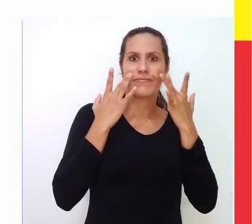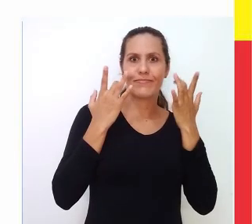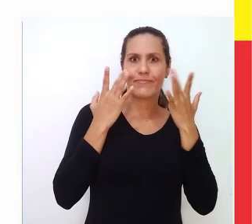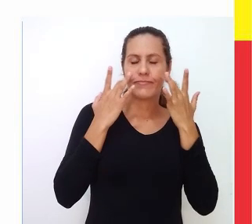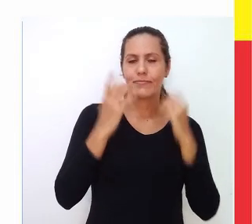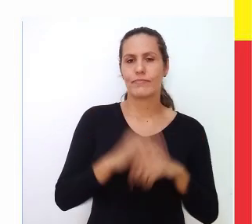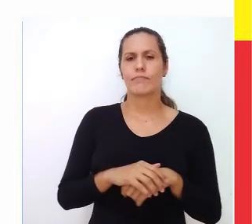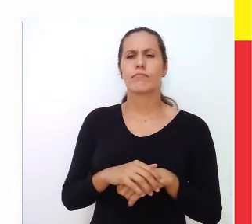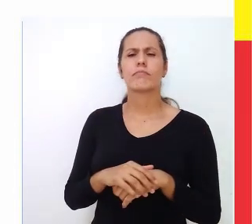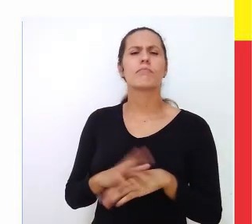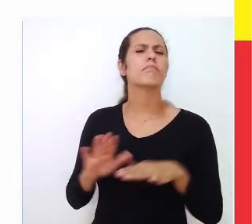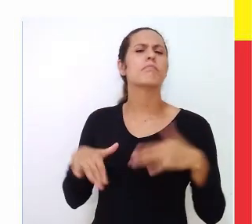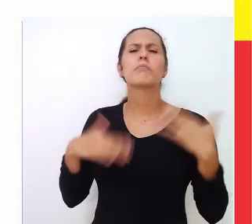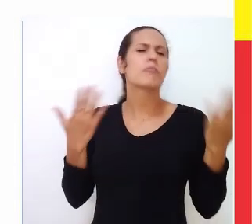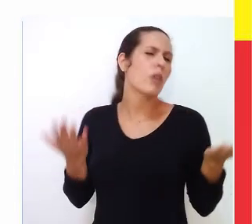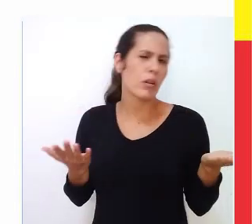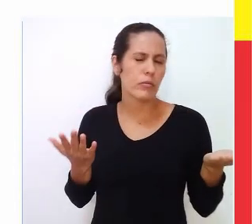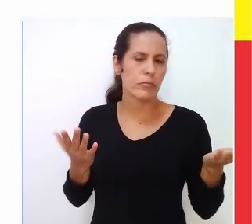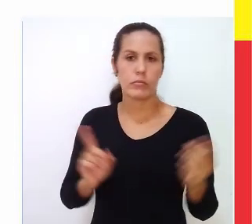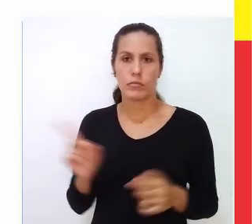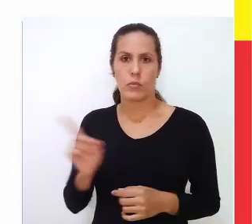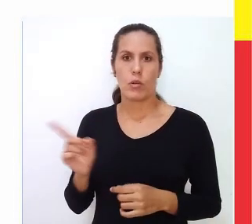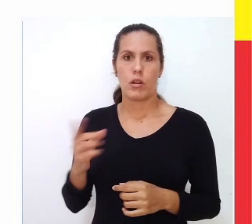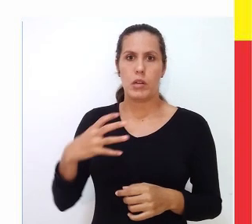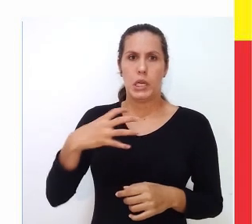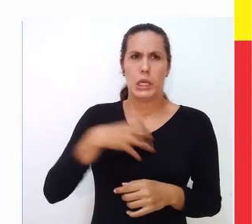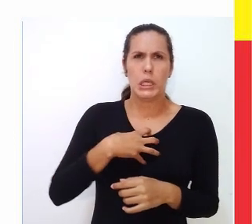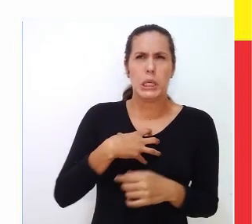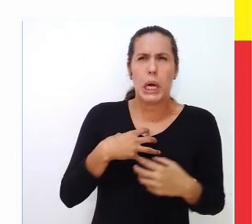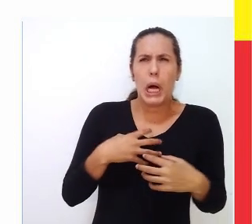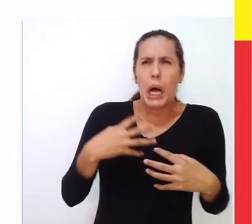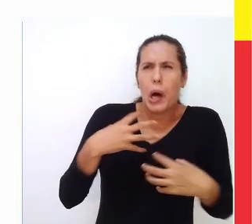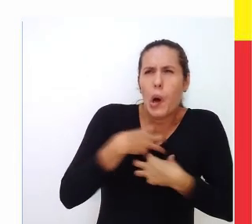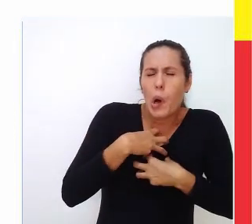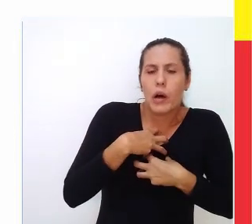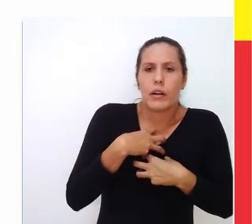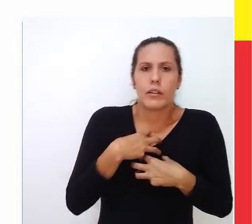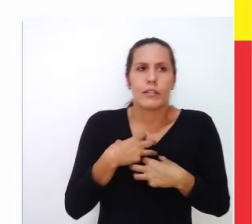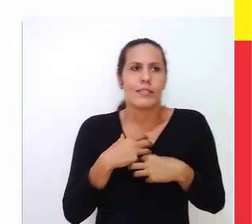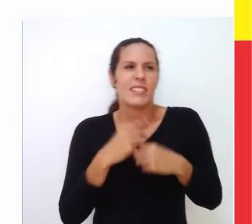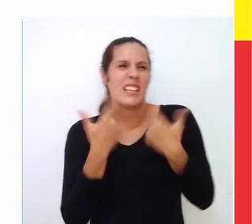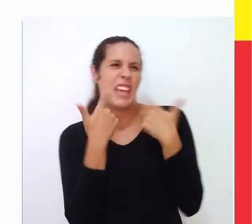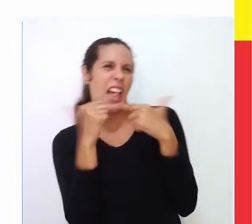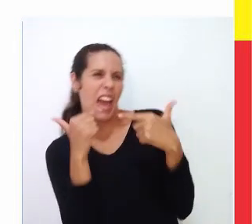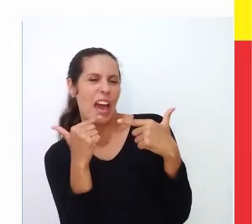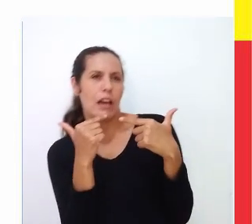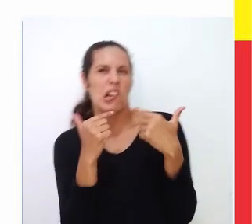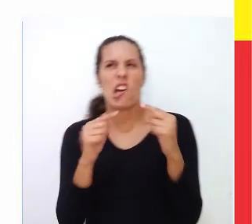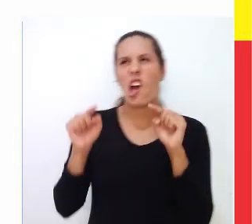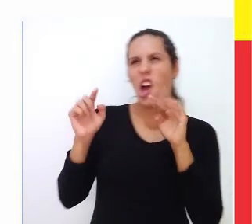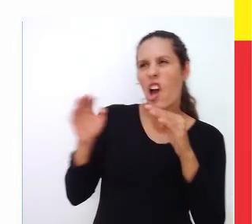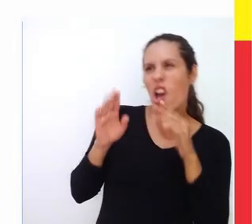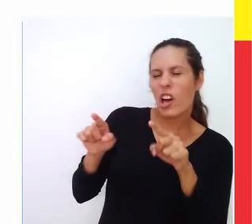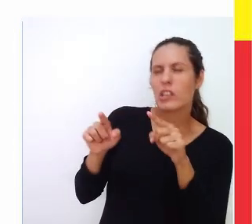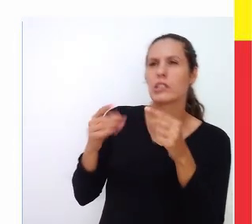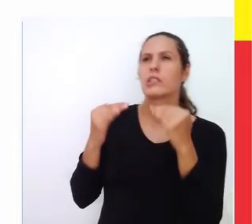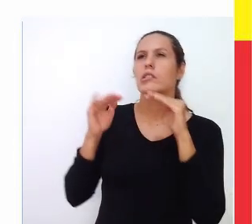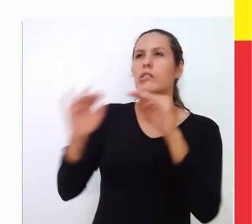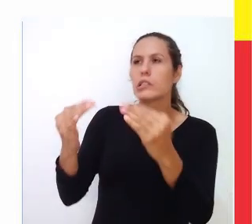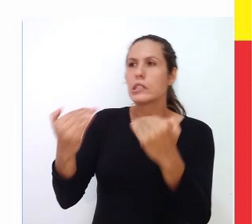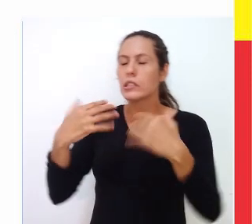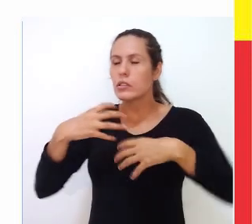tela. Quais são esses gêneros? Tragédia, a comédia, a farsa, o drama,